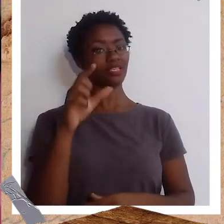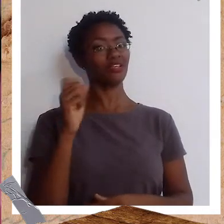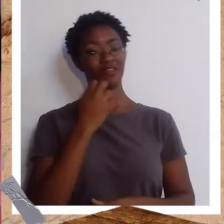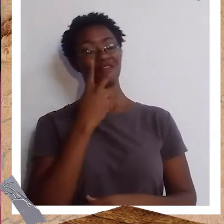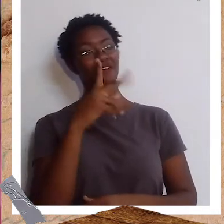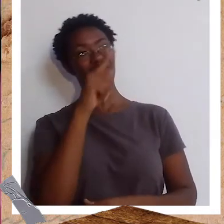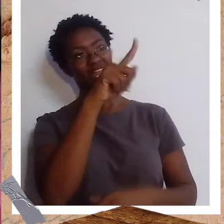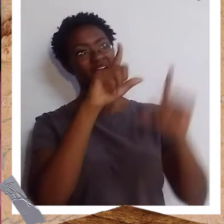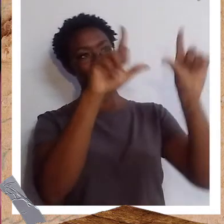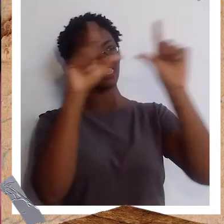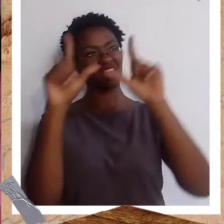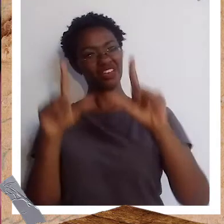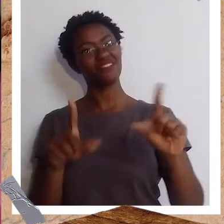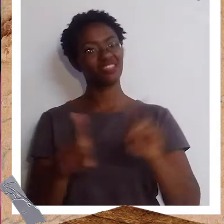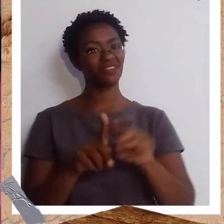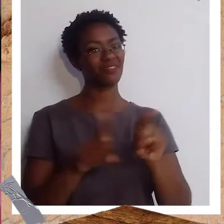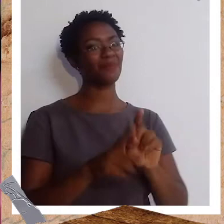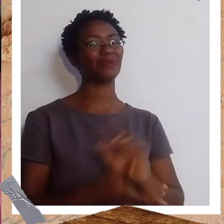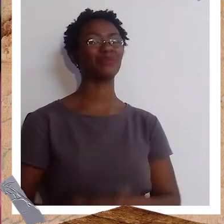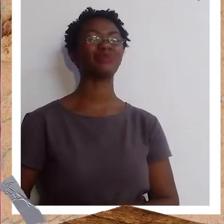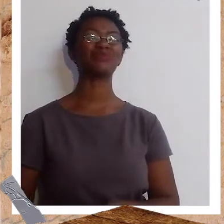exposição.